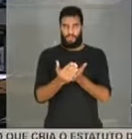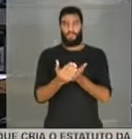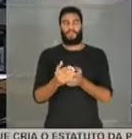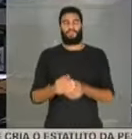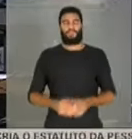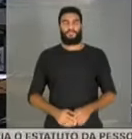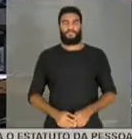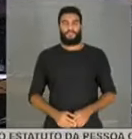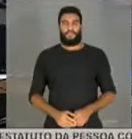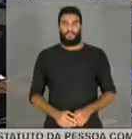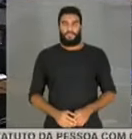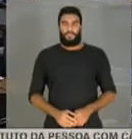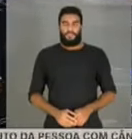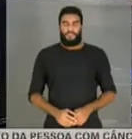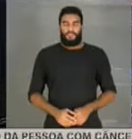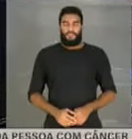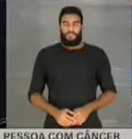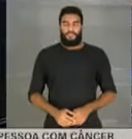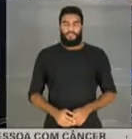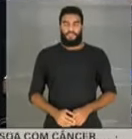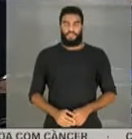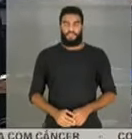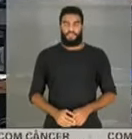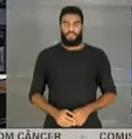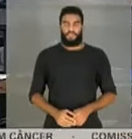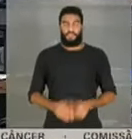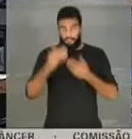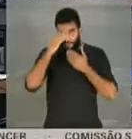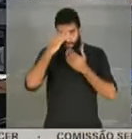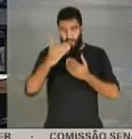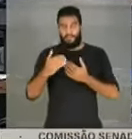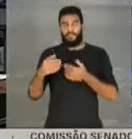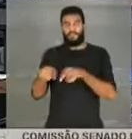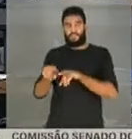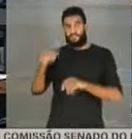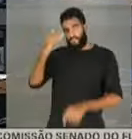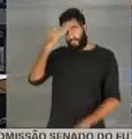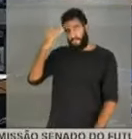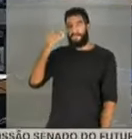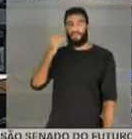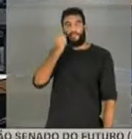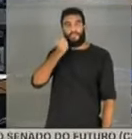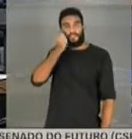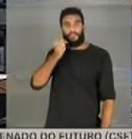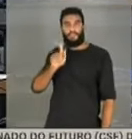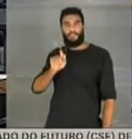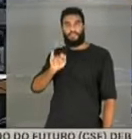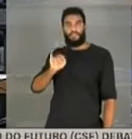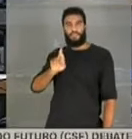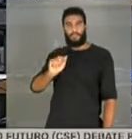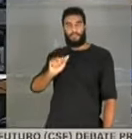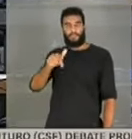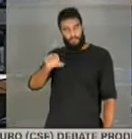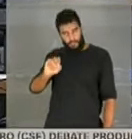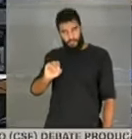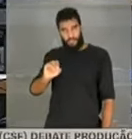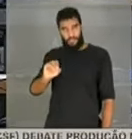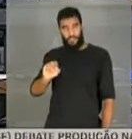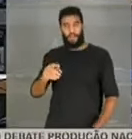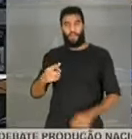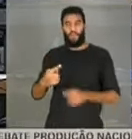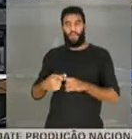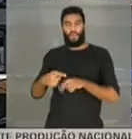aqui. Obrigado, senhor presidente. Agradeço Vossa Excelência, agradeço o senador Girão por permutar